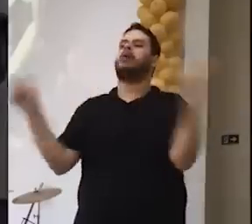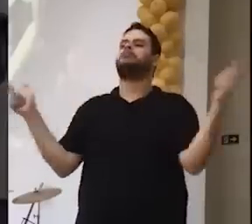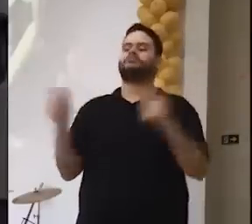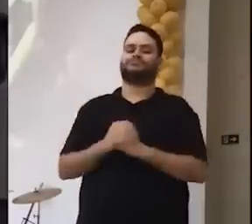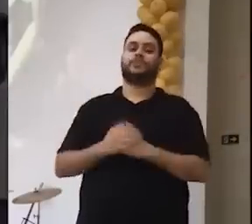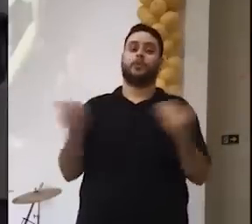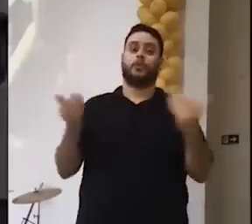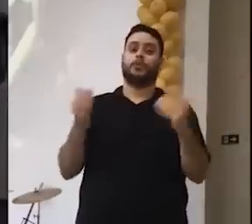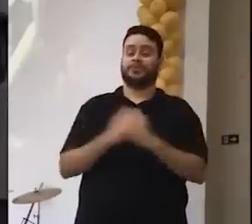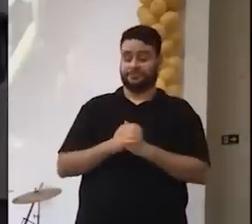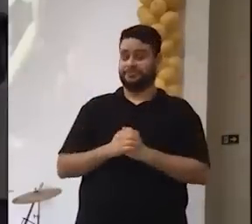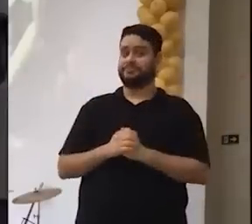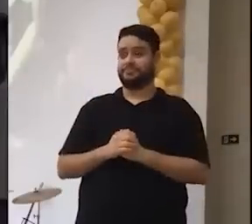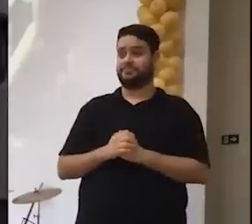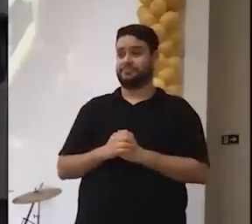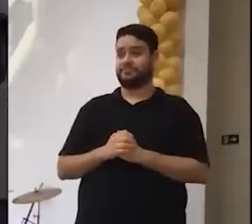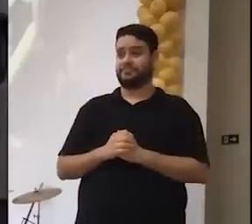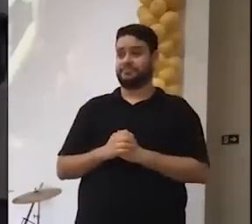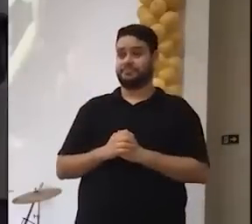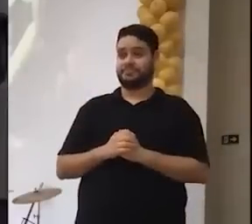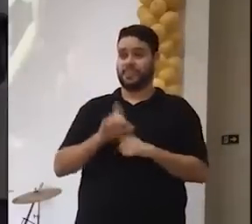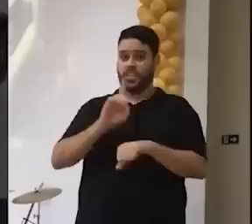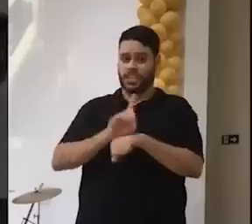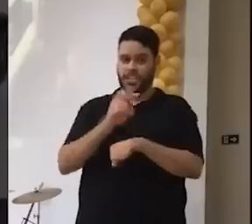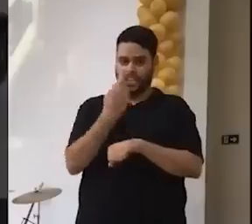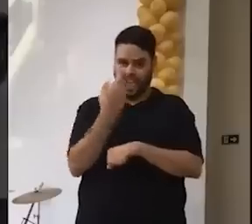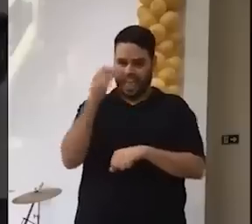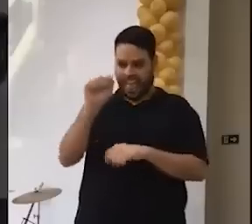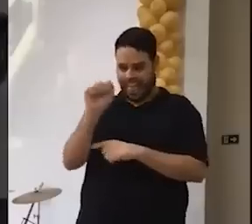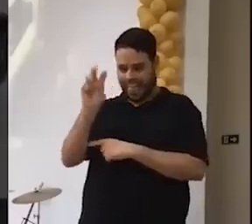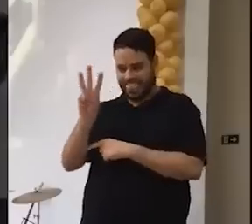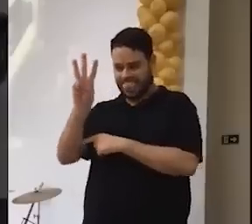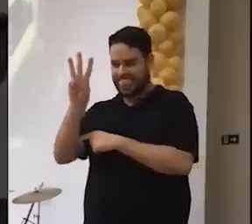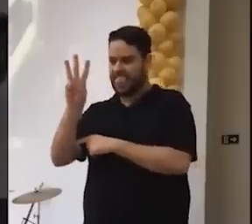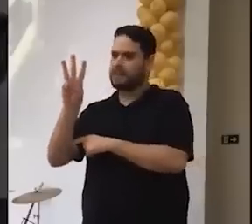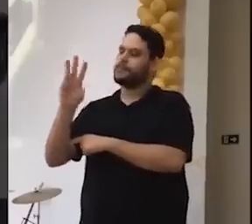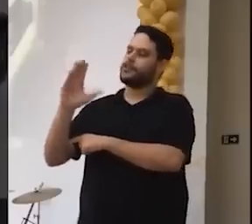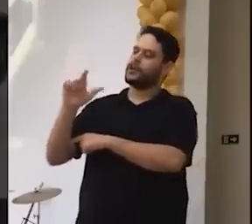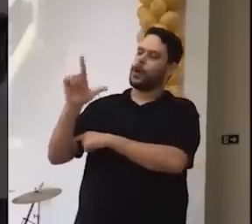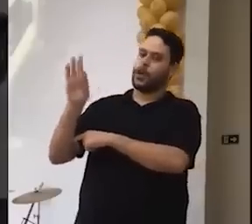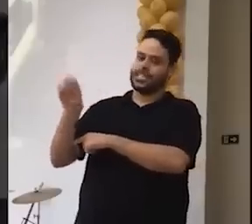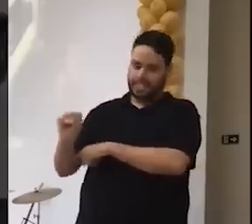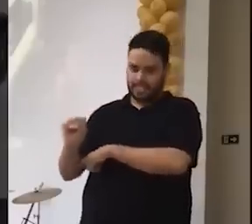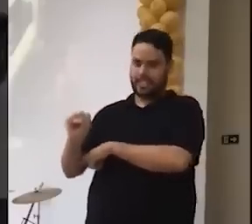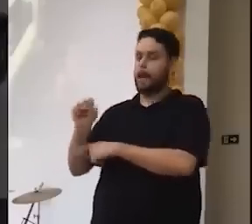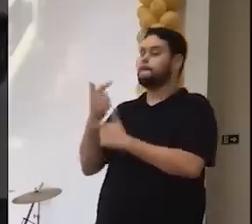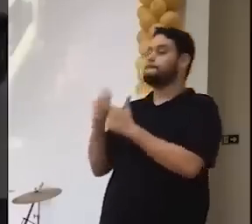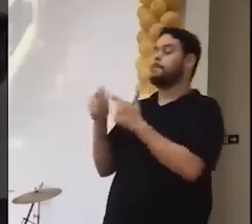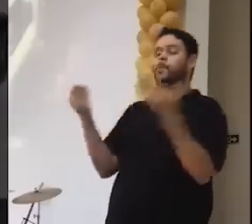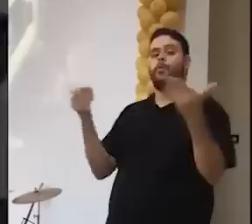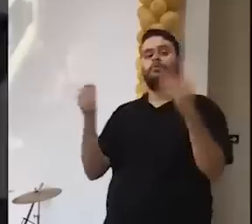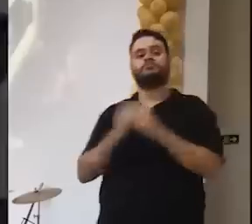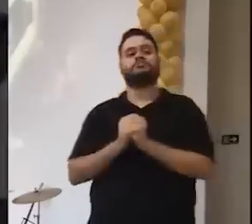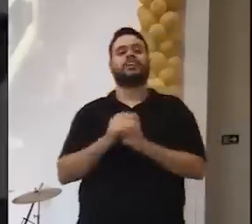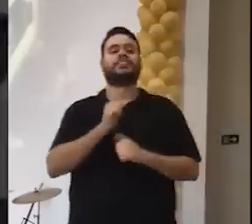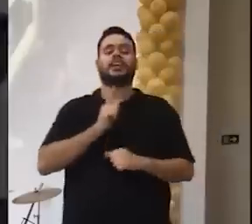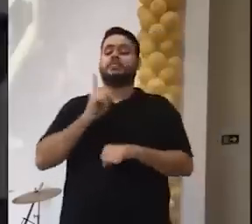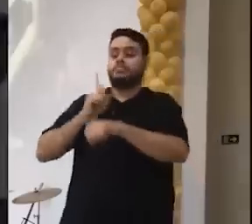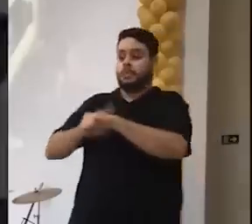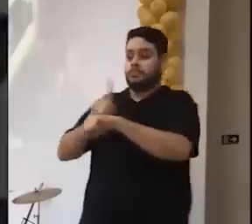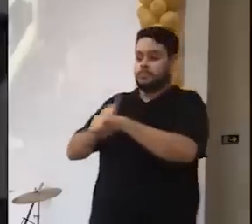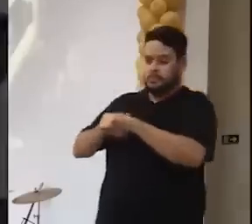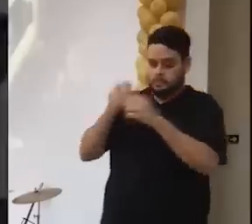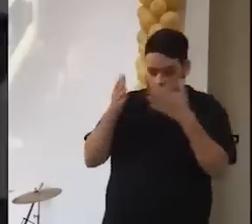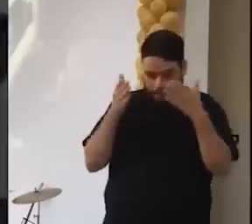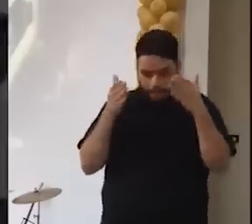Dizia o doutor W. Tozer, A. W. Tozer, o maior problema da igreja hoje é que ela passa a maior parte do tempo olhando